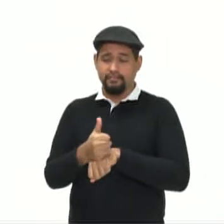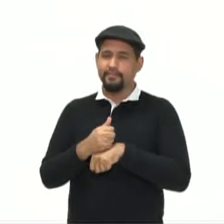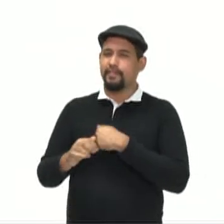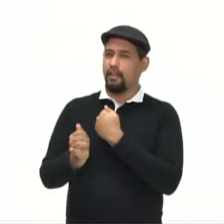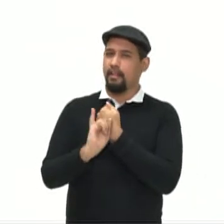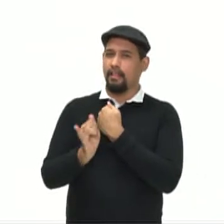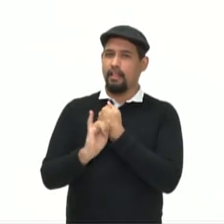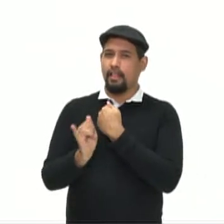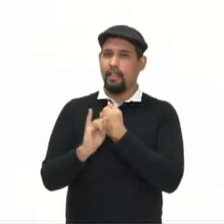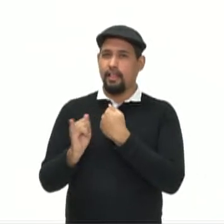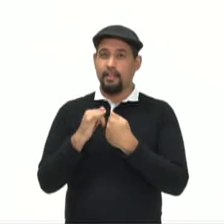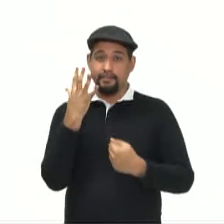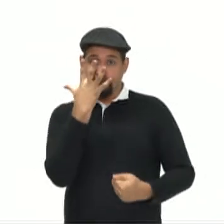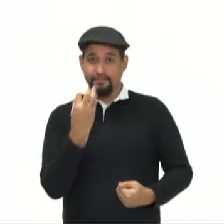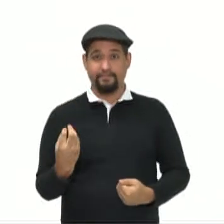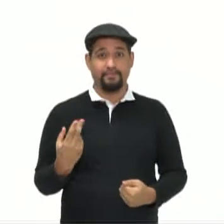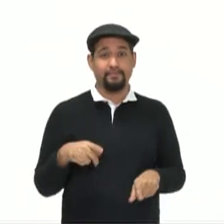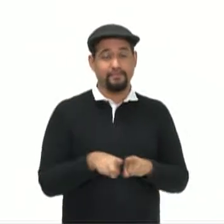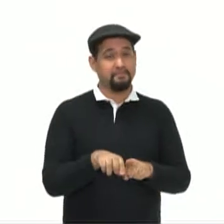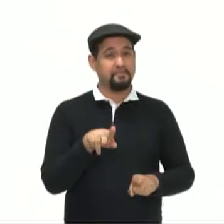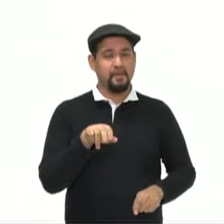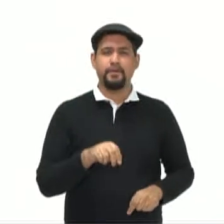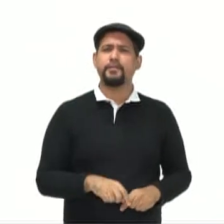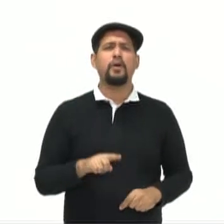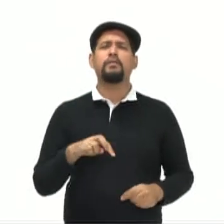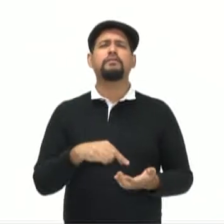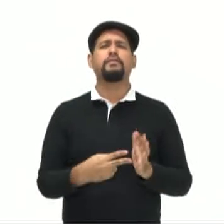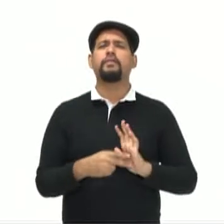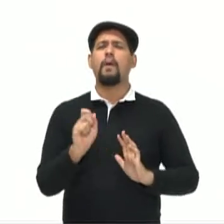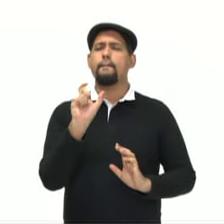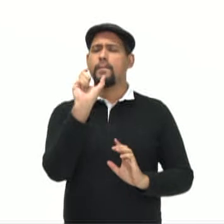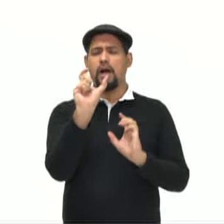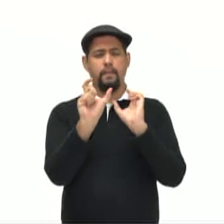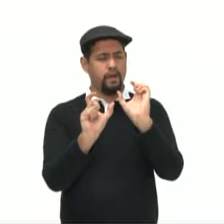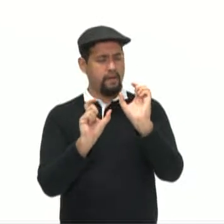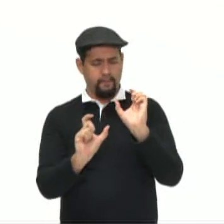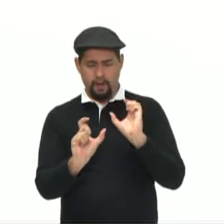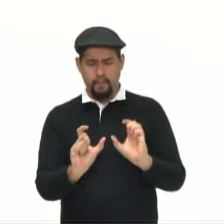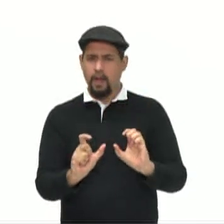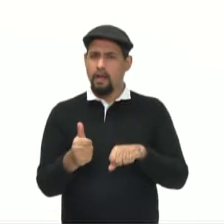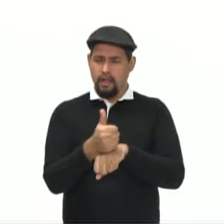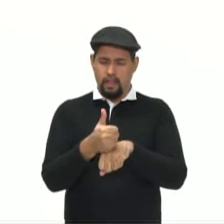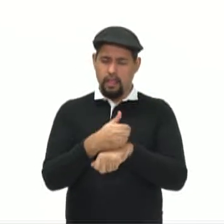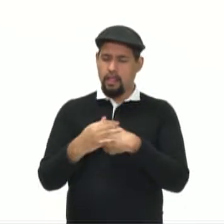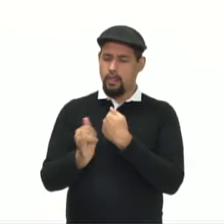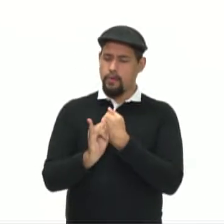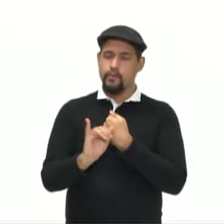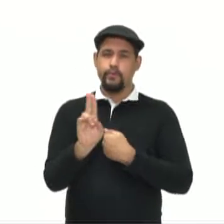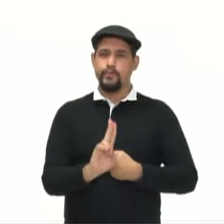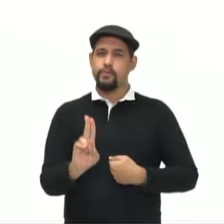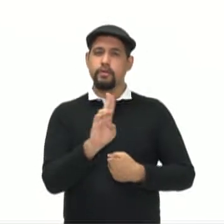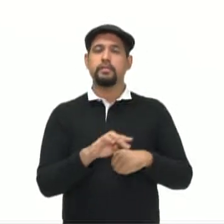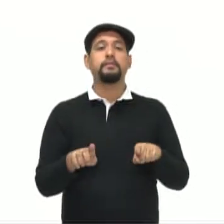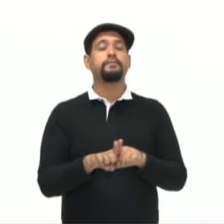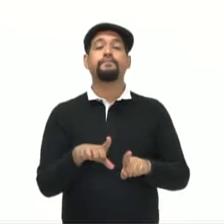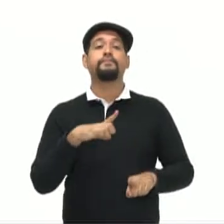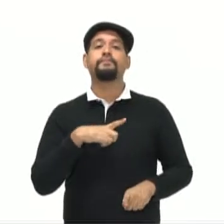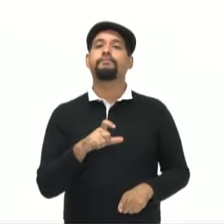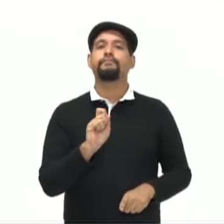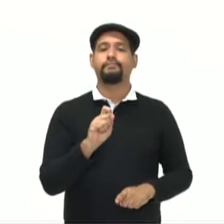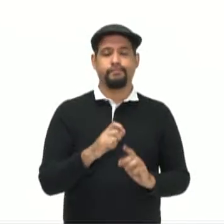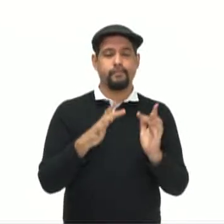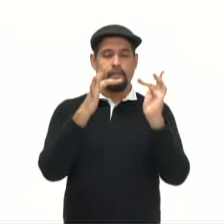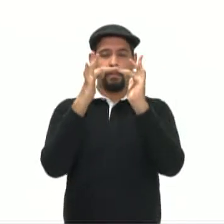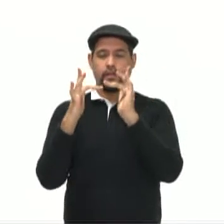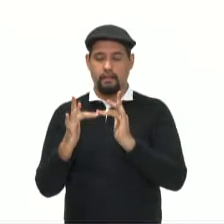seu semelhante e seu irmão. Quais palavras o cronista utilizou para estabelecer uma